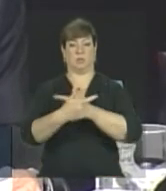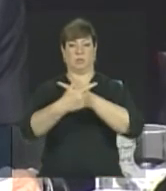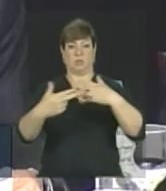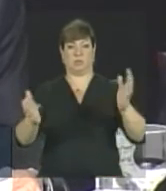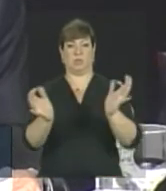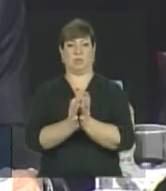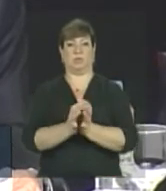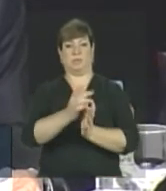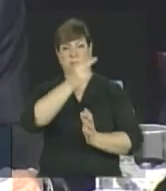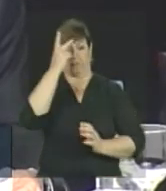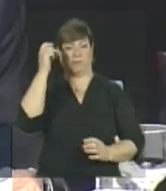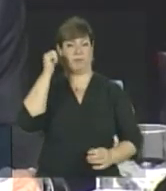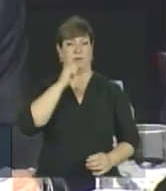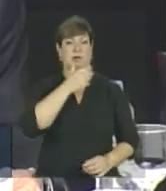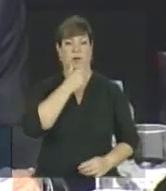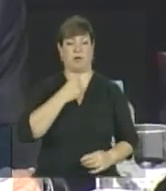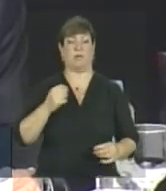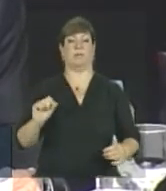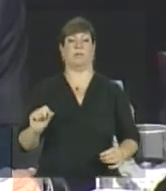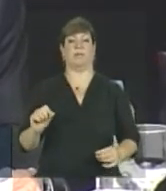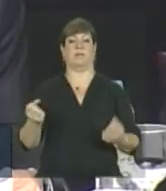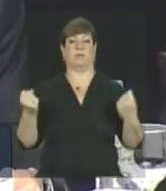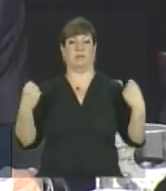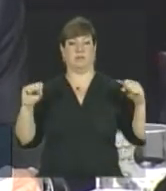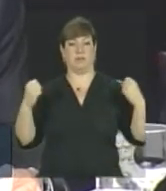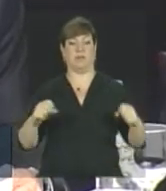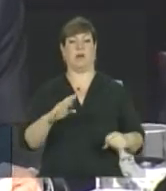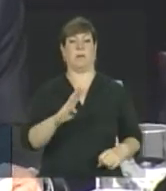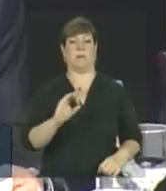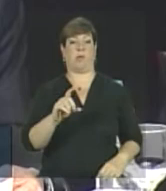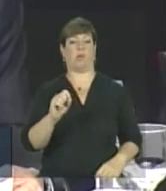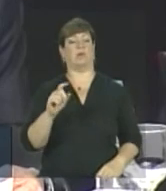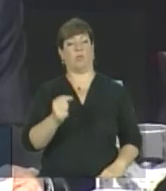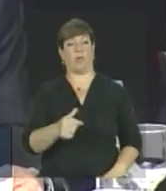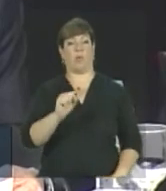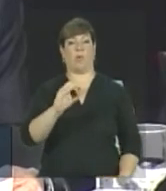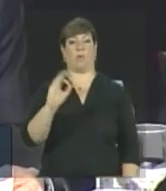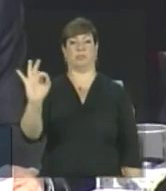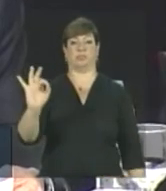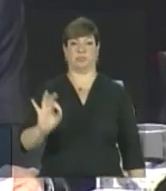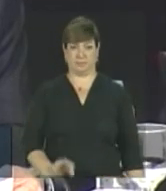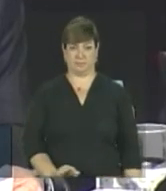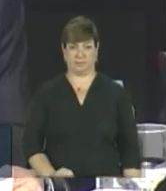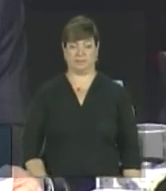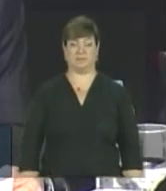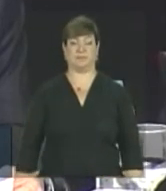brasileiros e das atletas foram de bolsistas, ou seja, praticamente 80%.